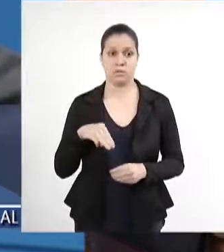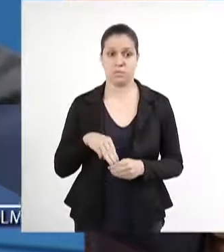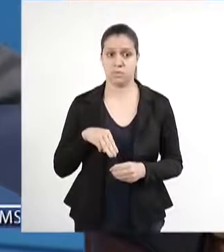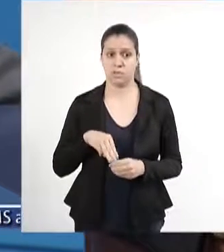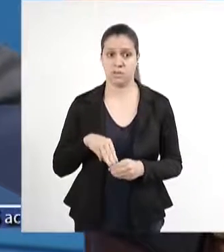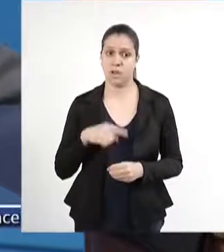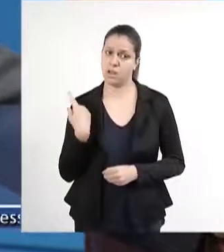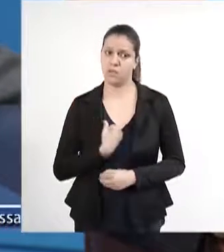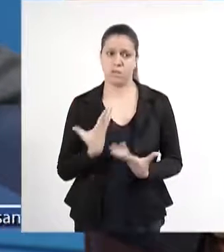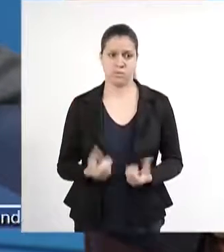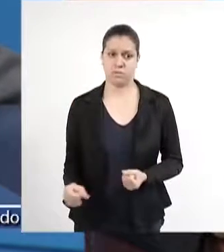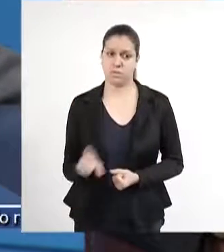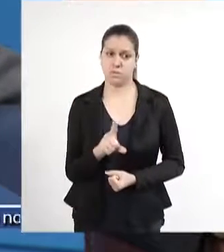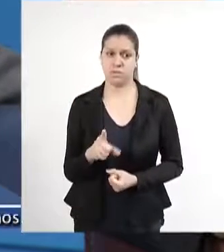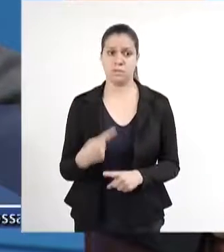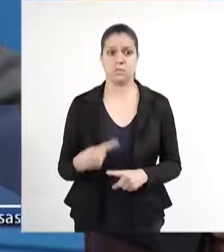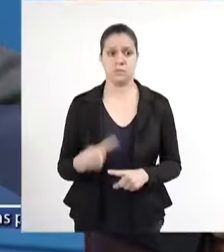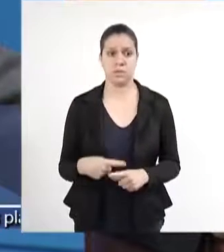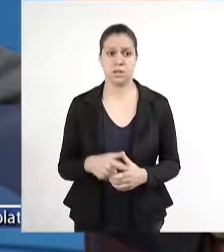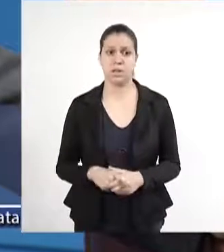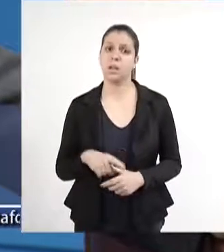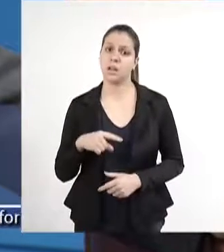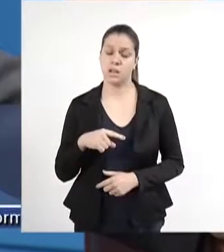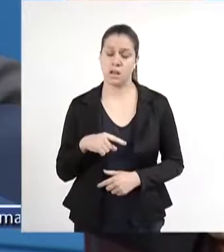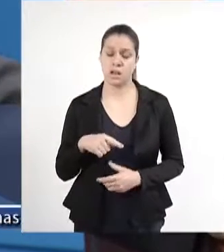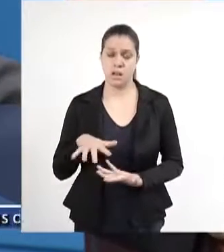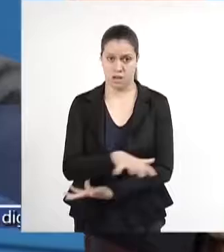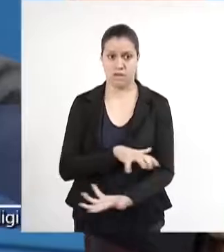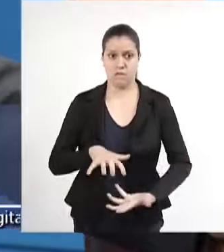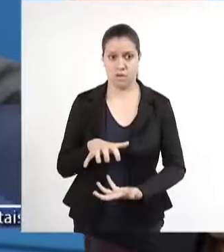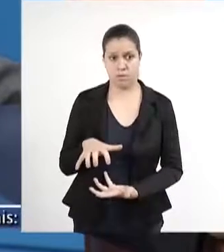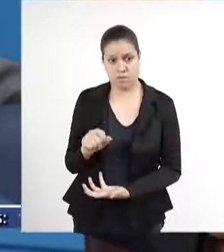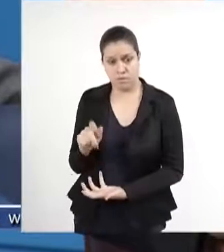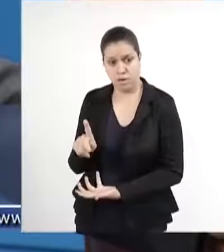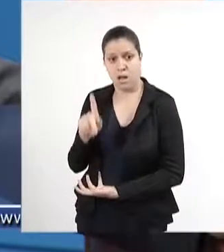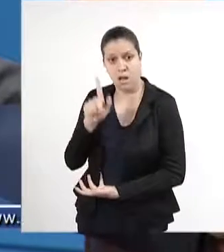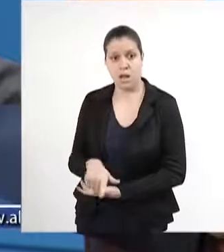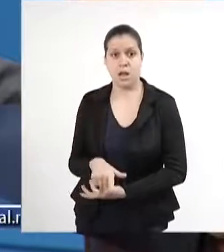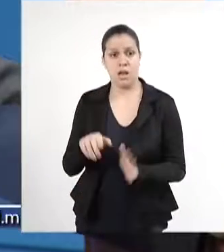geral da reforma da Previdência é definir regras para o Brasil inteiro.